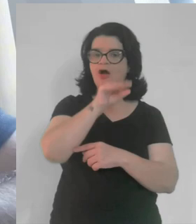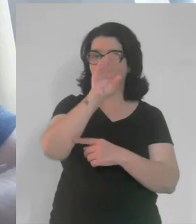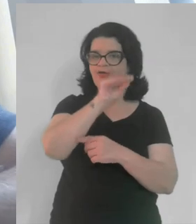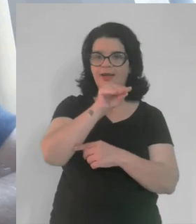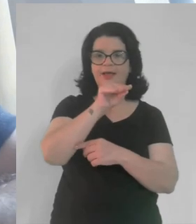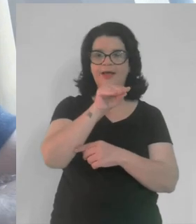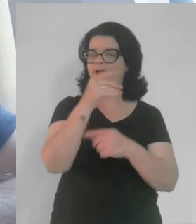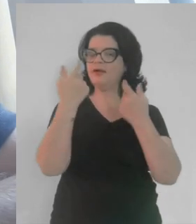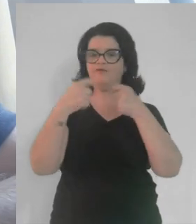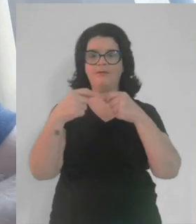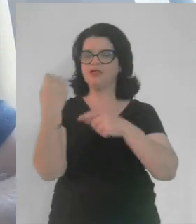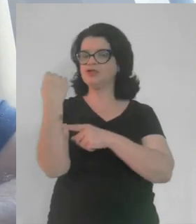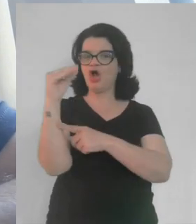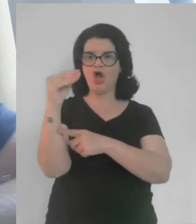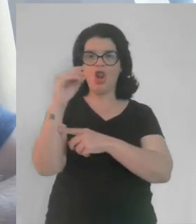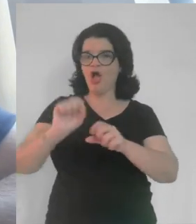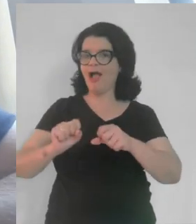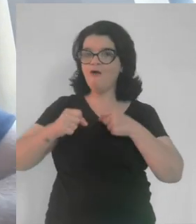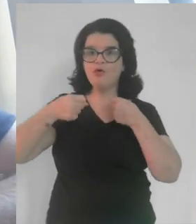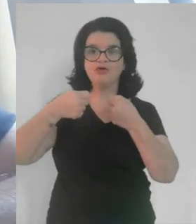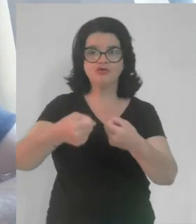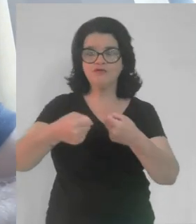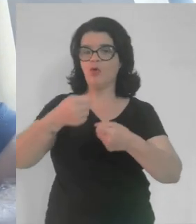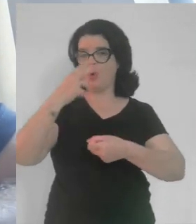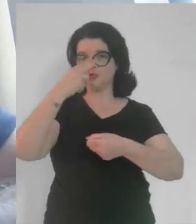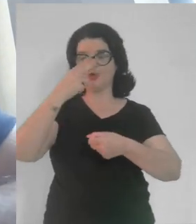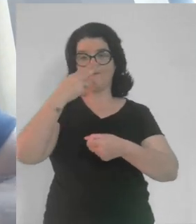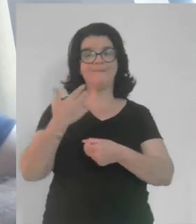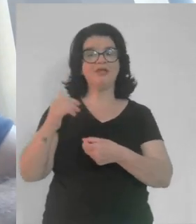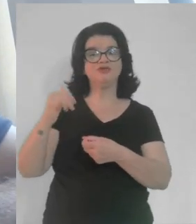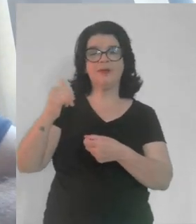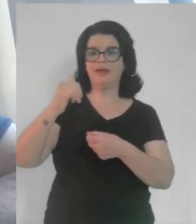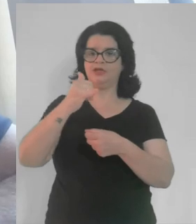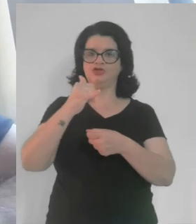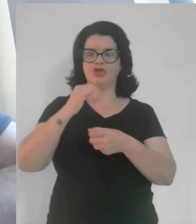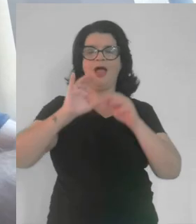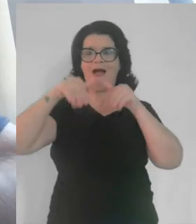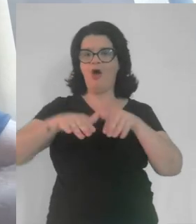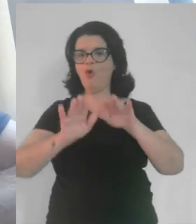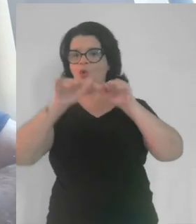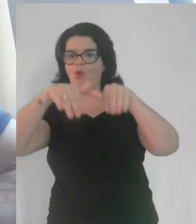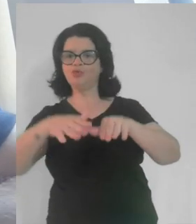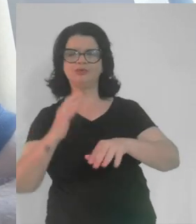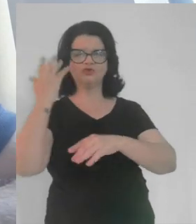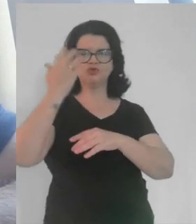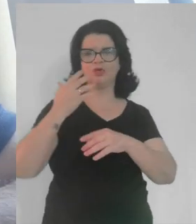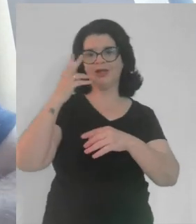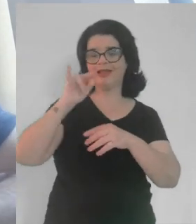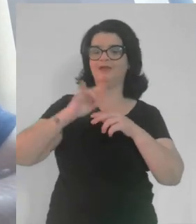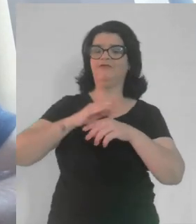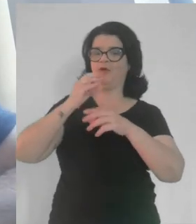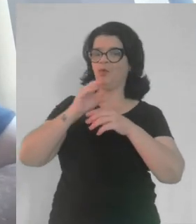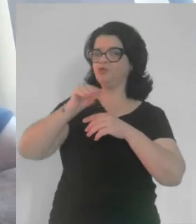precisar colocar, ter o mesmo esforço, imprimir a mesma energia a essa onda sonora que ele vai